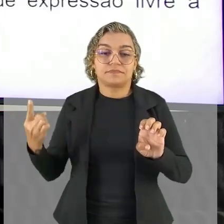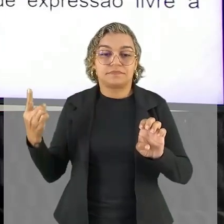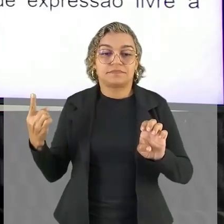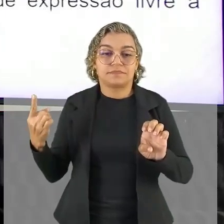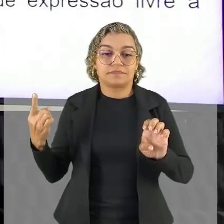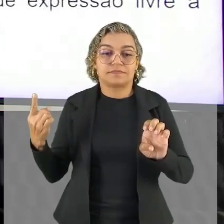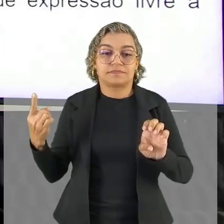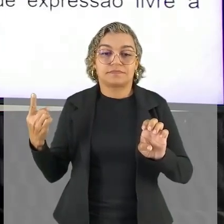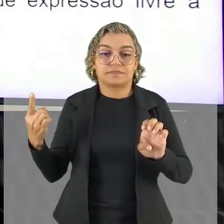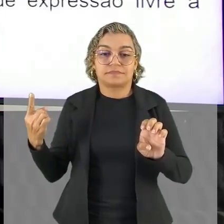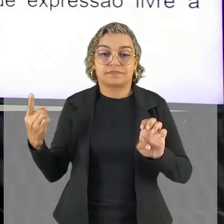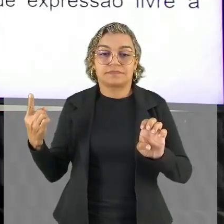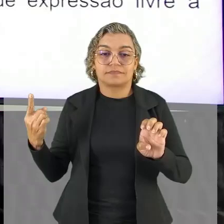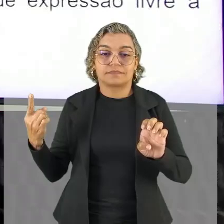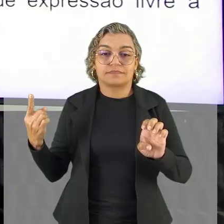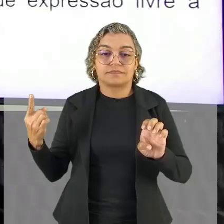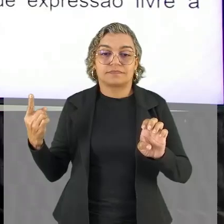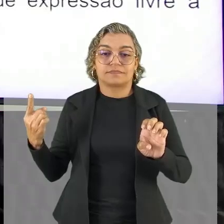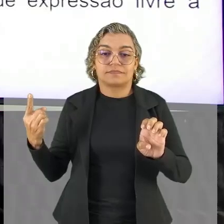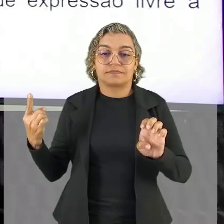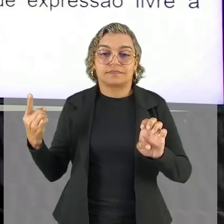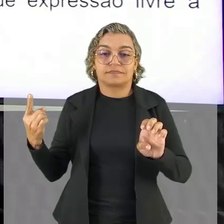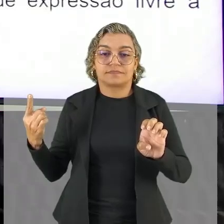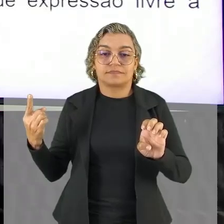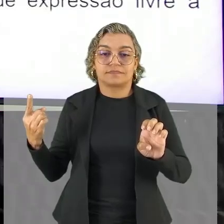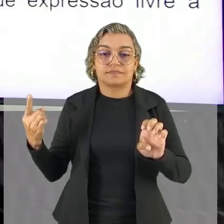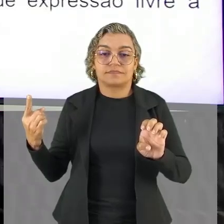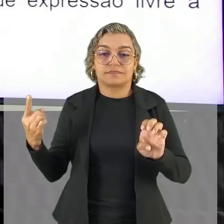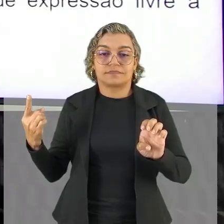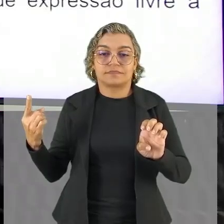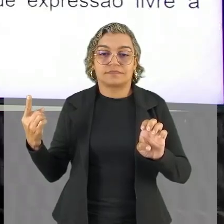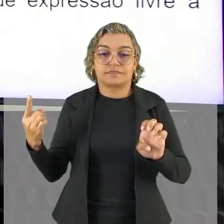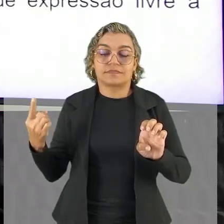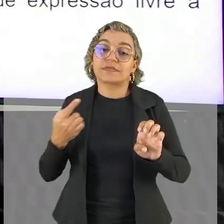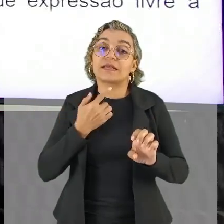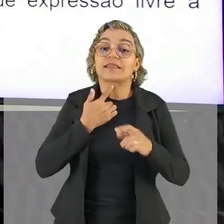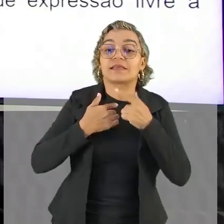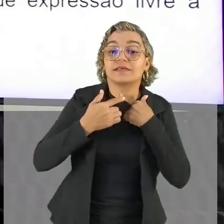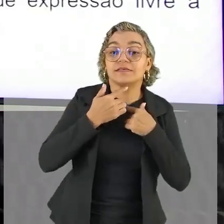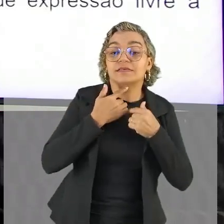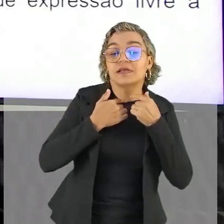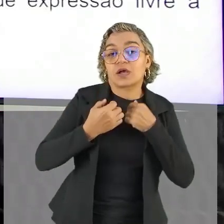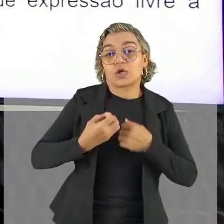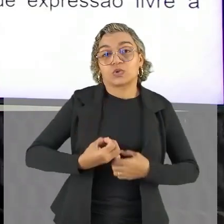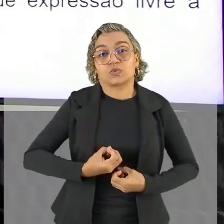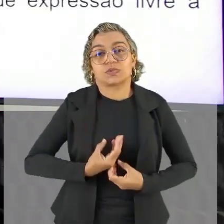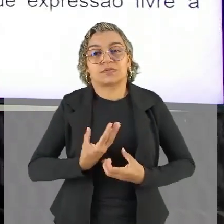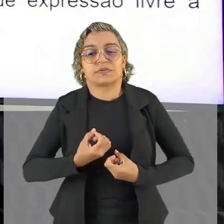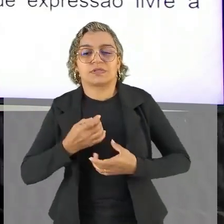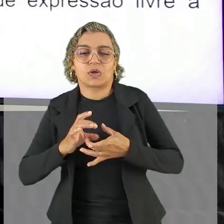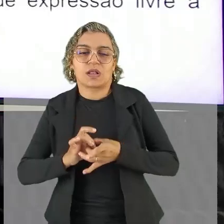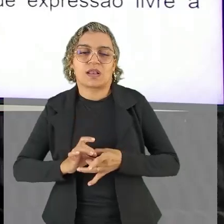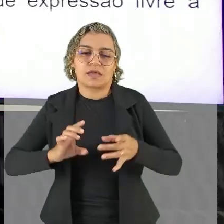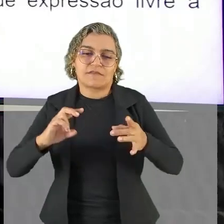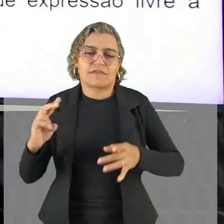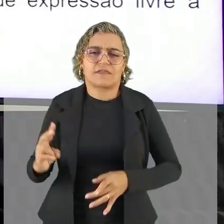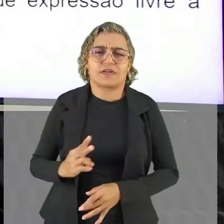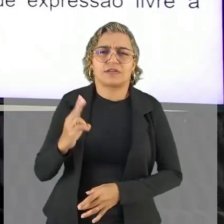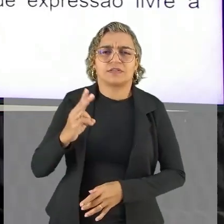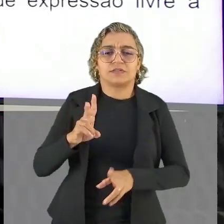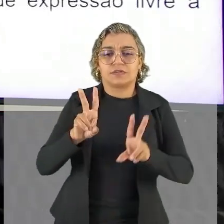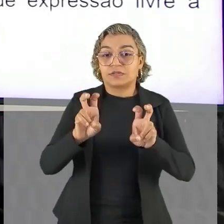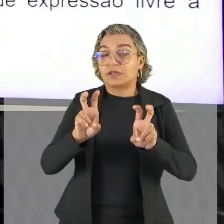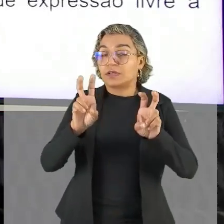nós lemos se assemelham pelo desejo e expressão livre à valorização temática